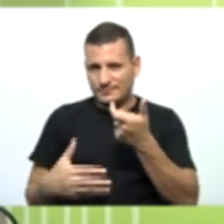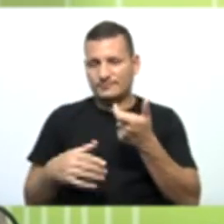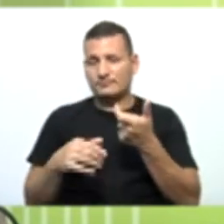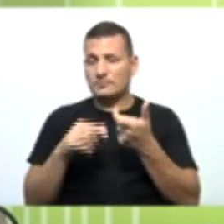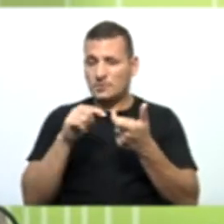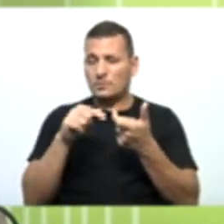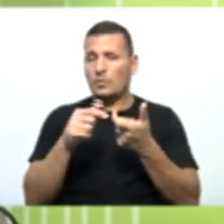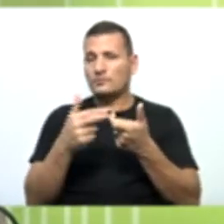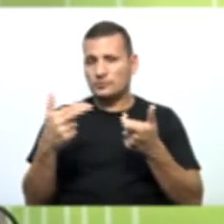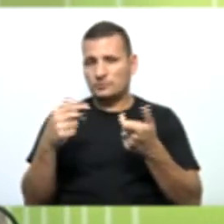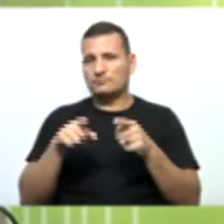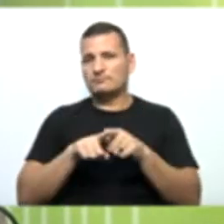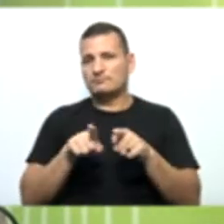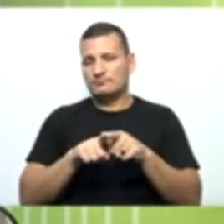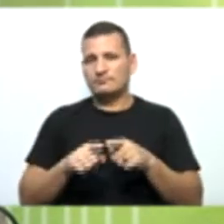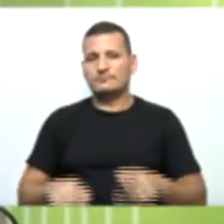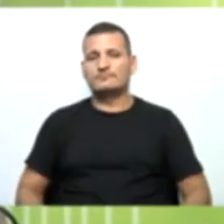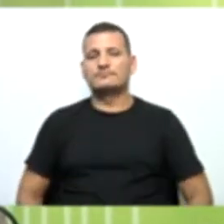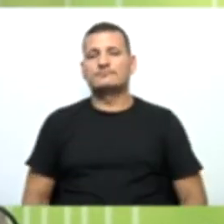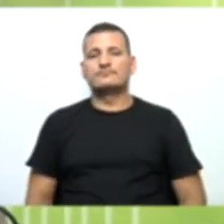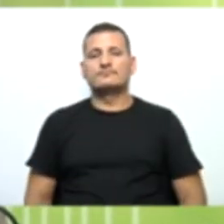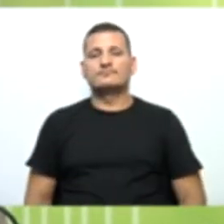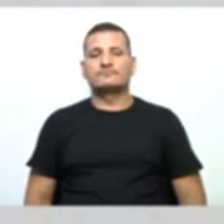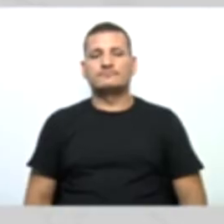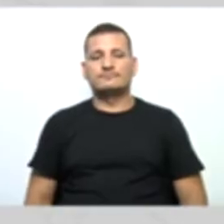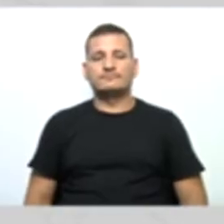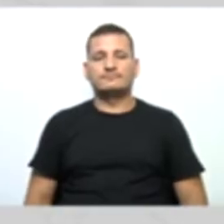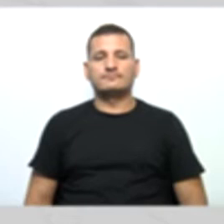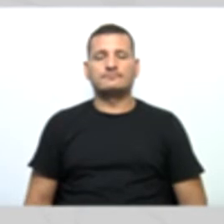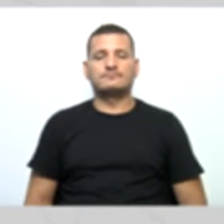também. Certo? Continuando aqui,